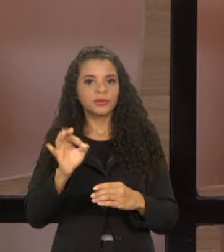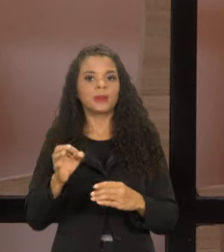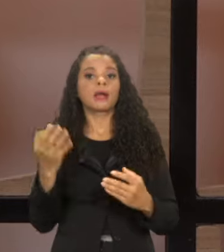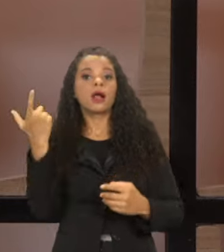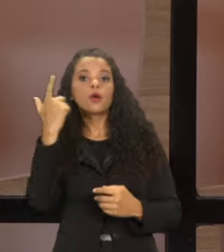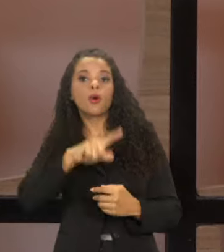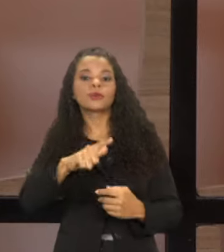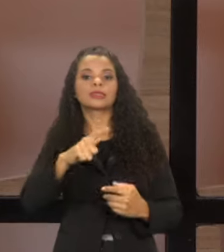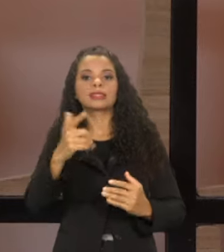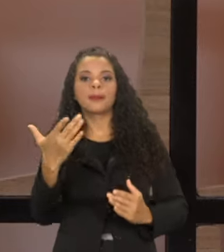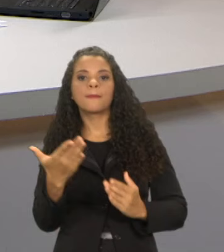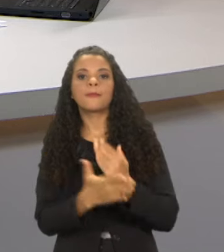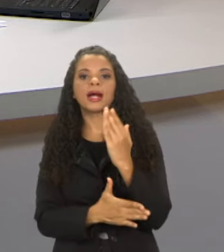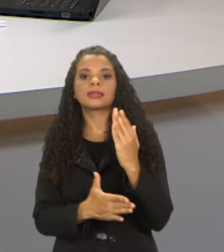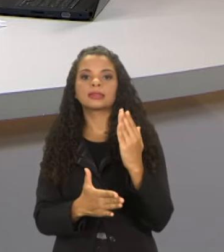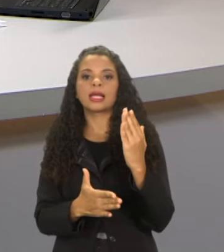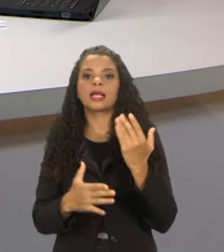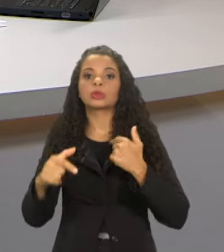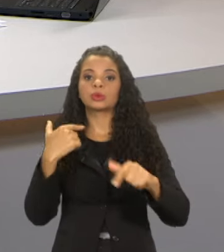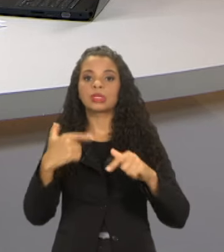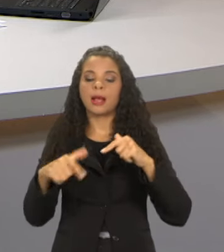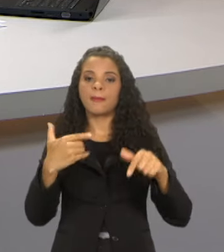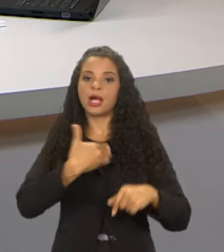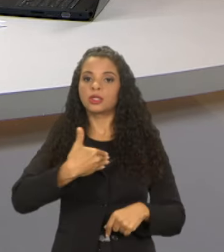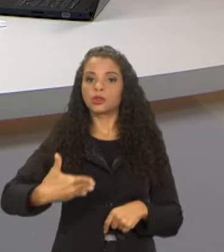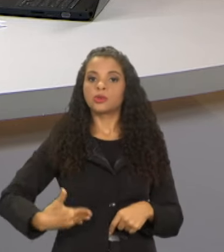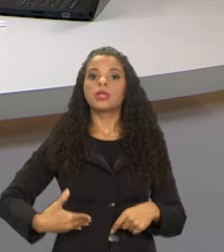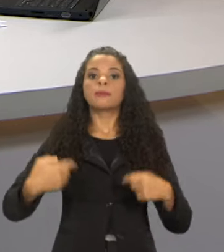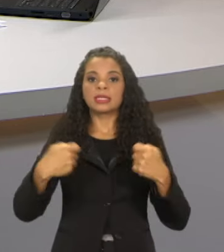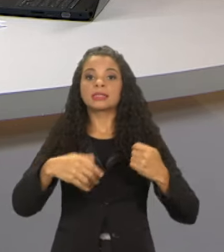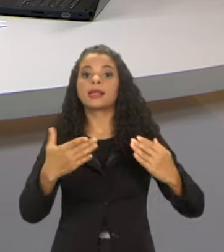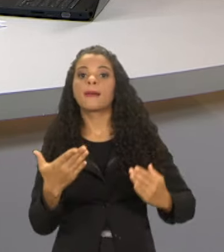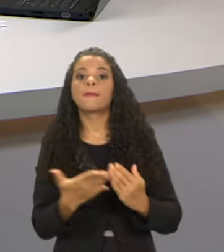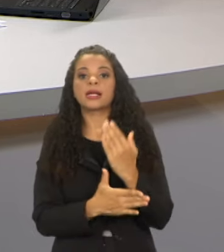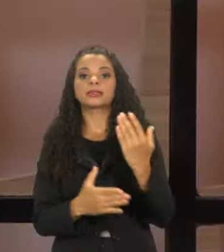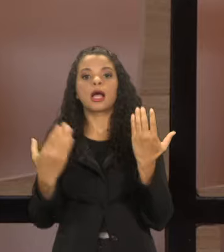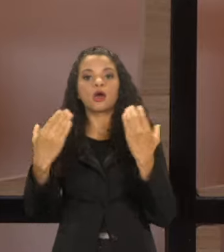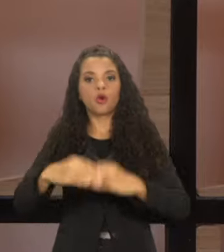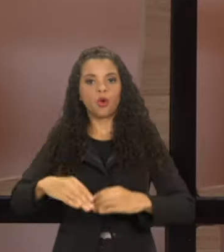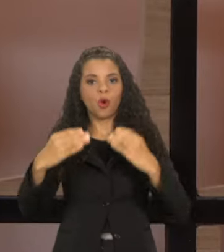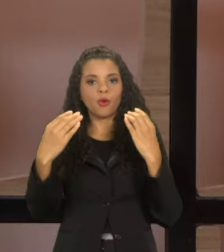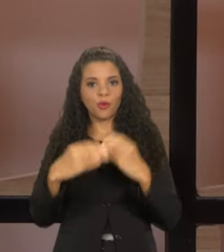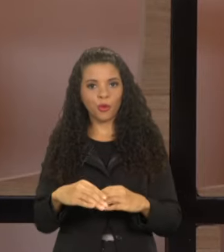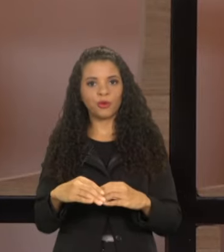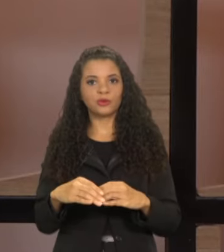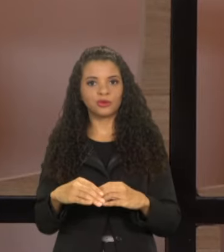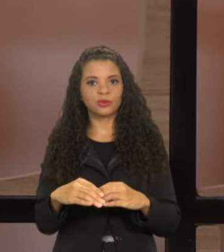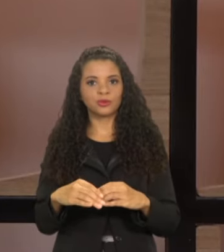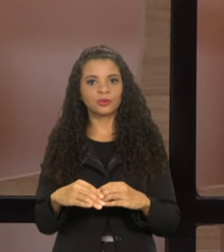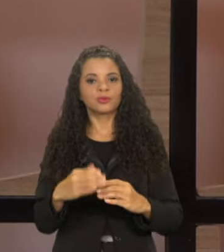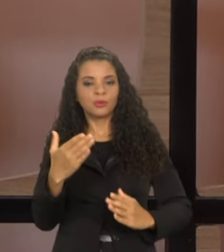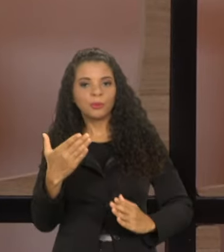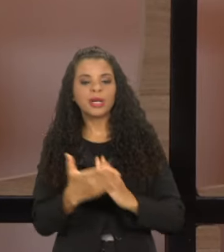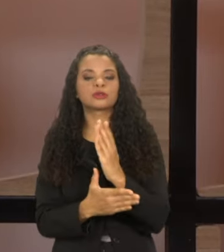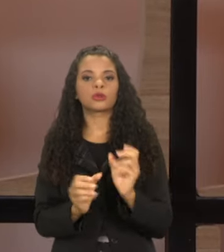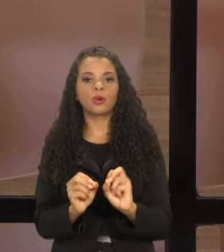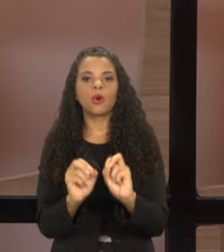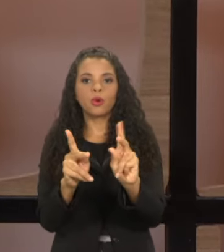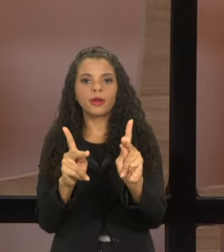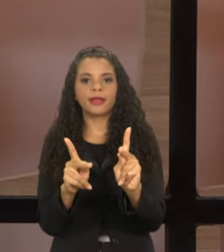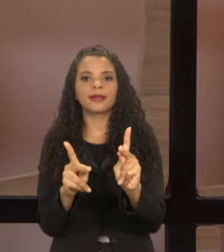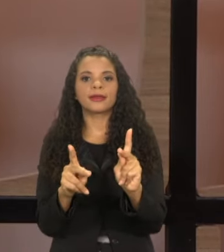administração pública, só se você passar num concurso público dentro do critério da meritocracia. Por quê? Lá